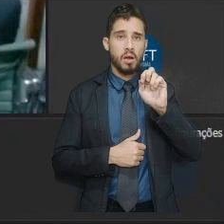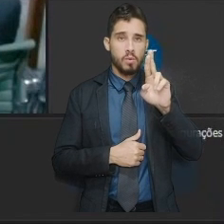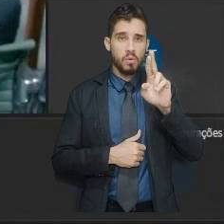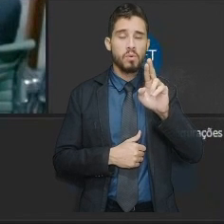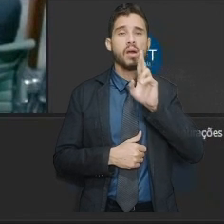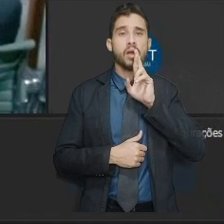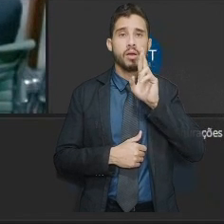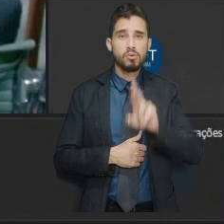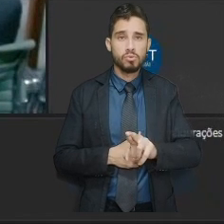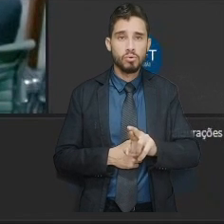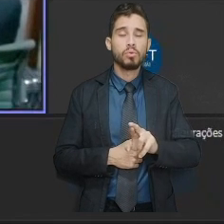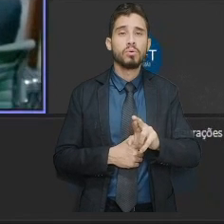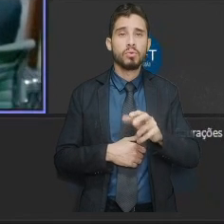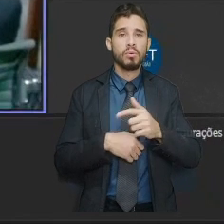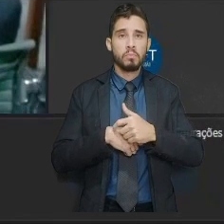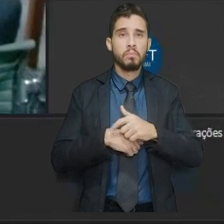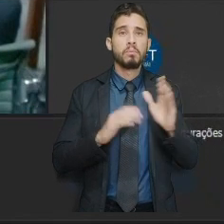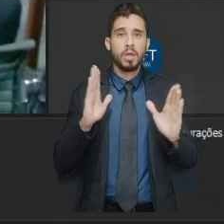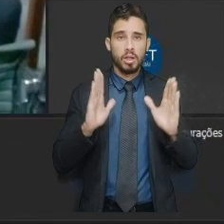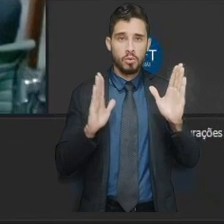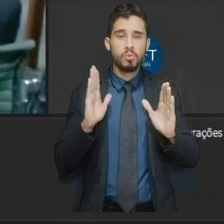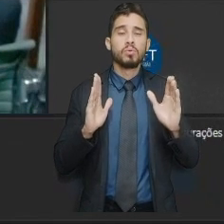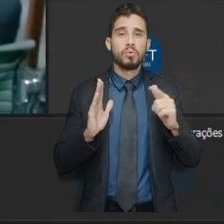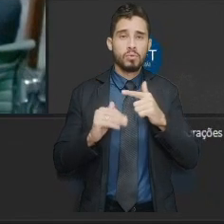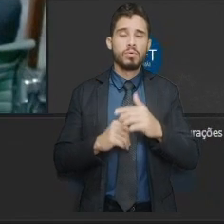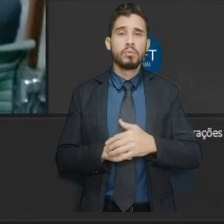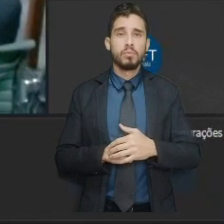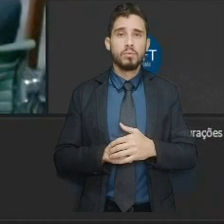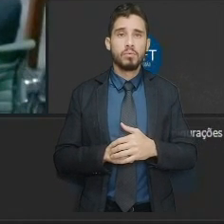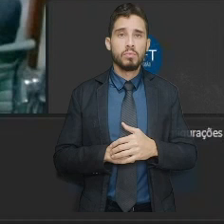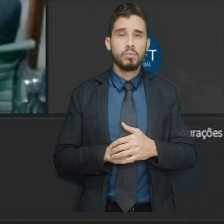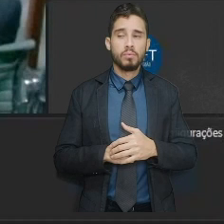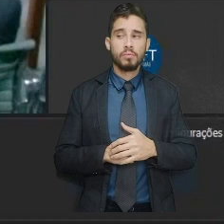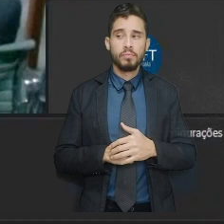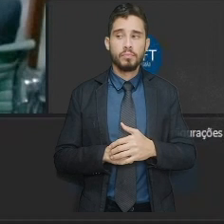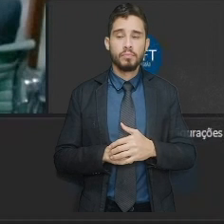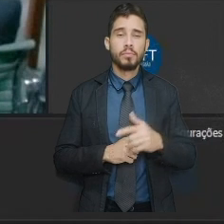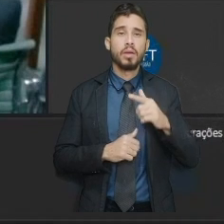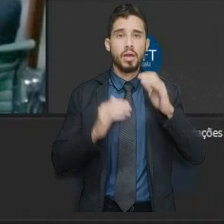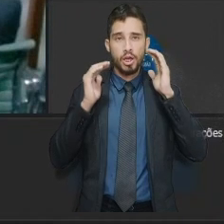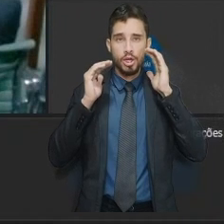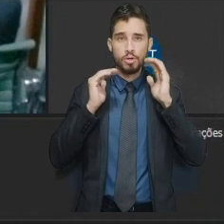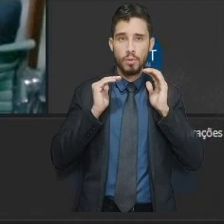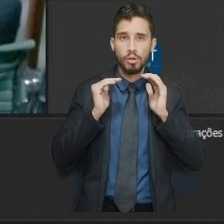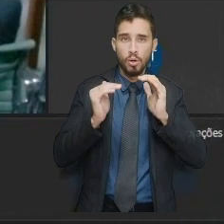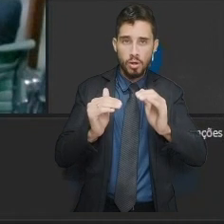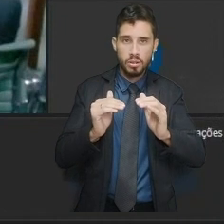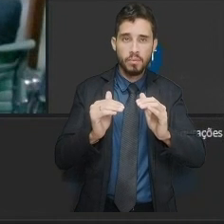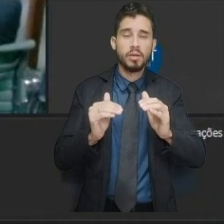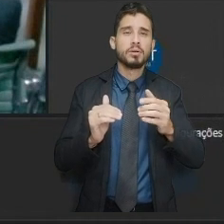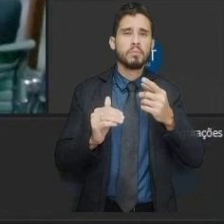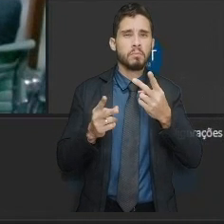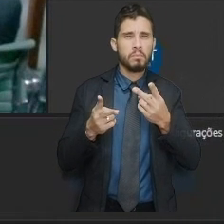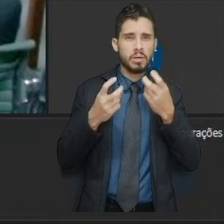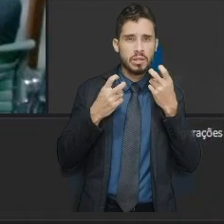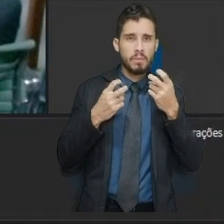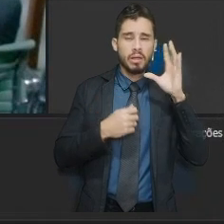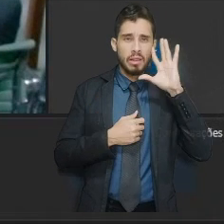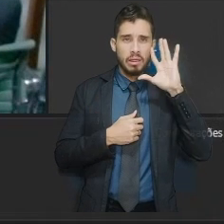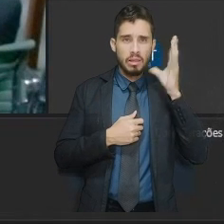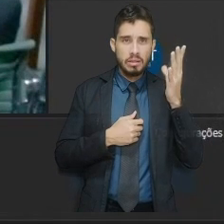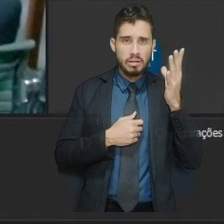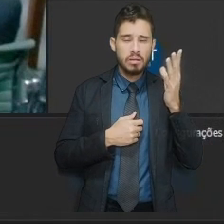pelo primeiro grau, que resultou no prejuízo considerável à empresa. De forma breve,